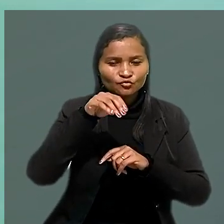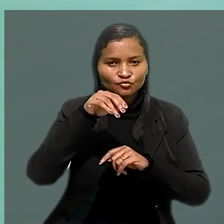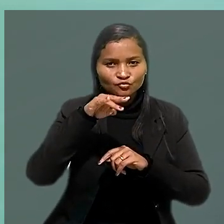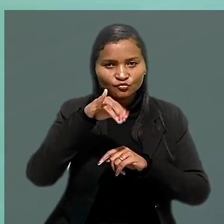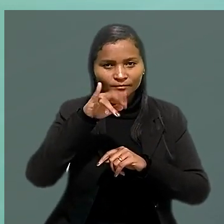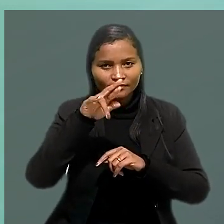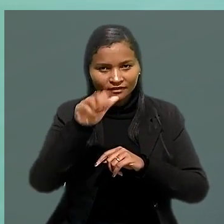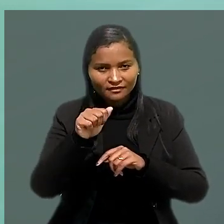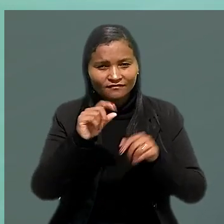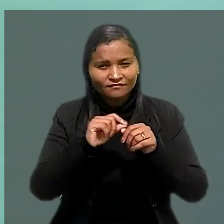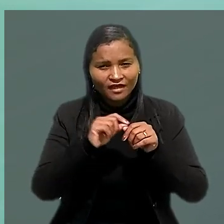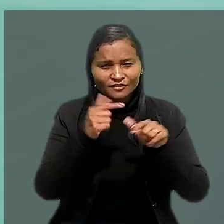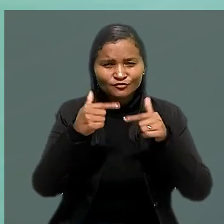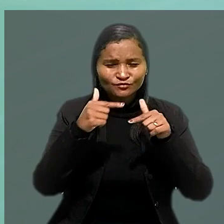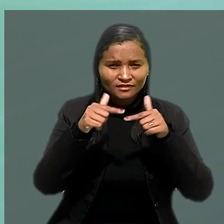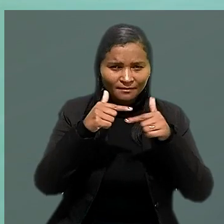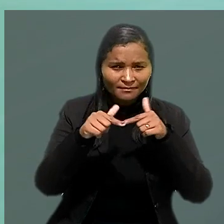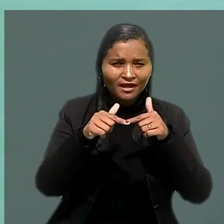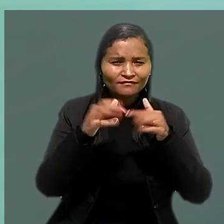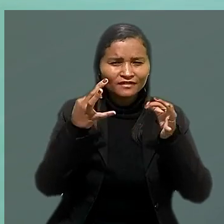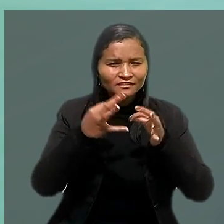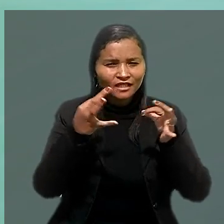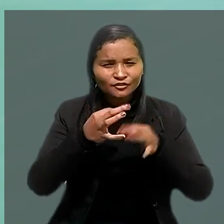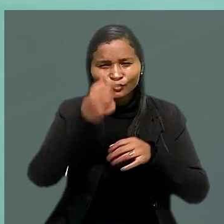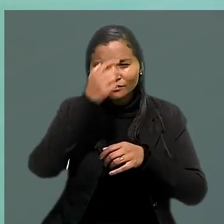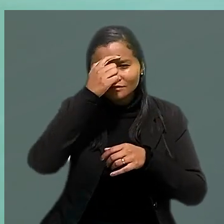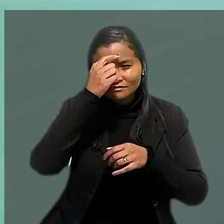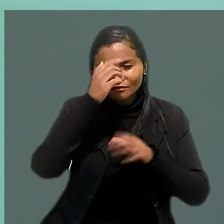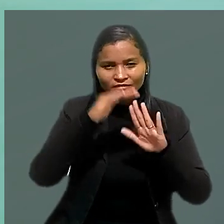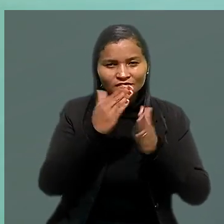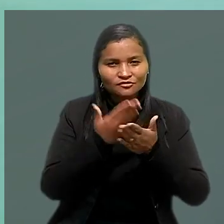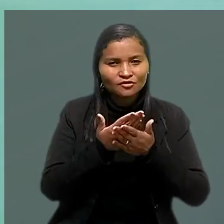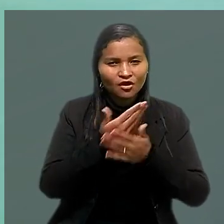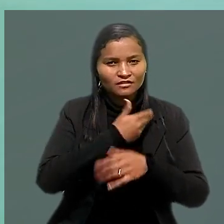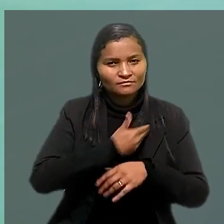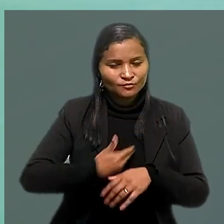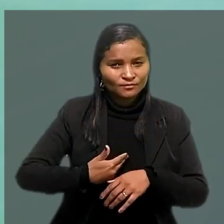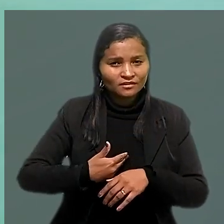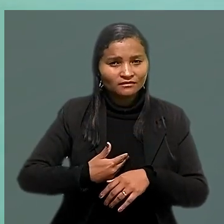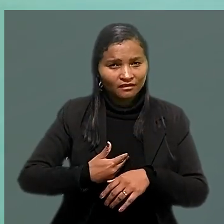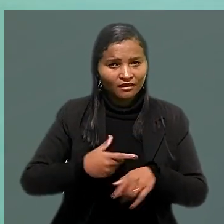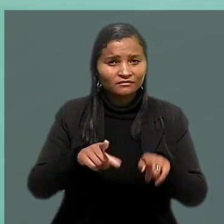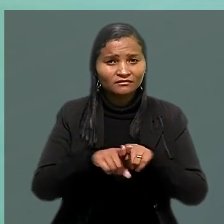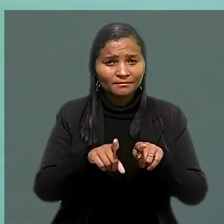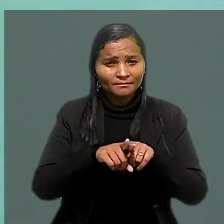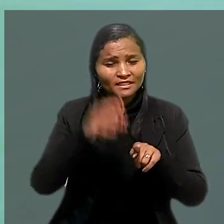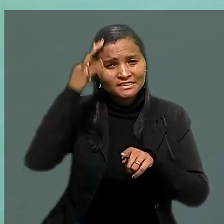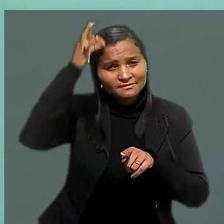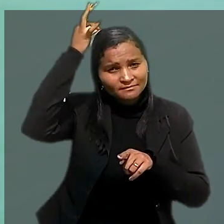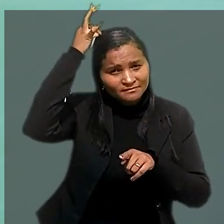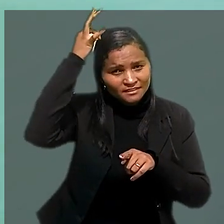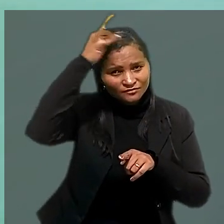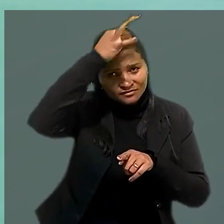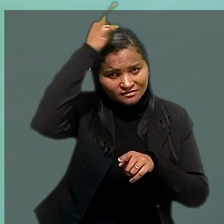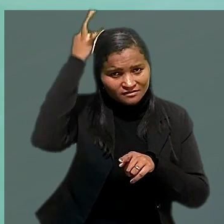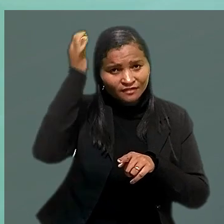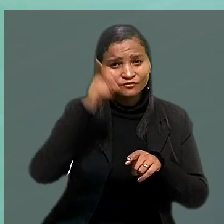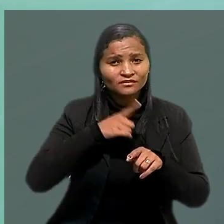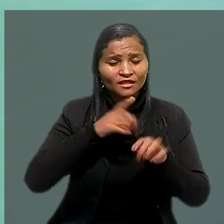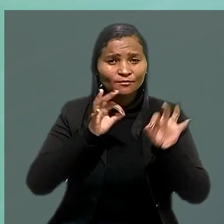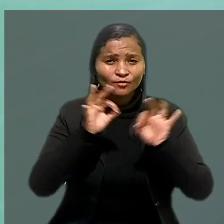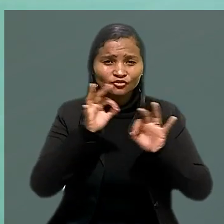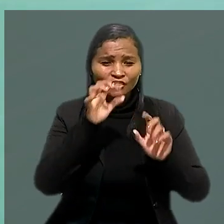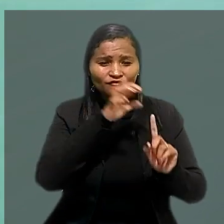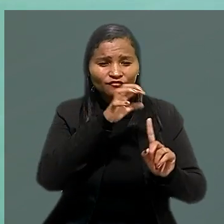Zuíra desenvolve um trabalho fantástico de conscientização nas escolas públicas. Enfim, temos no Espírito Santo o